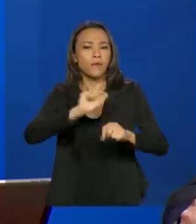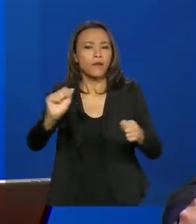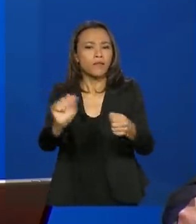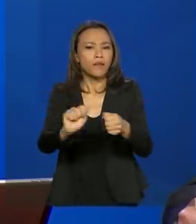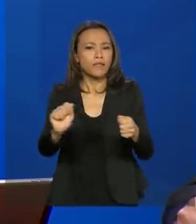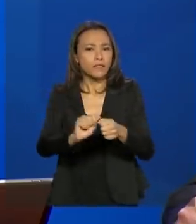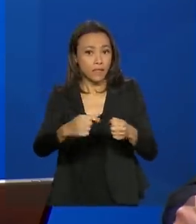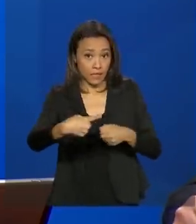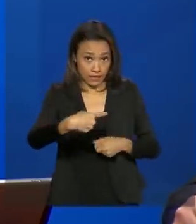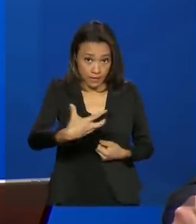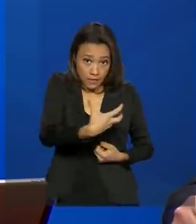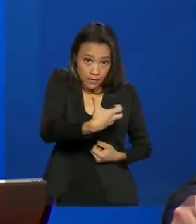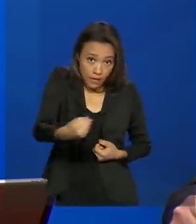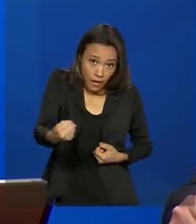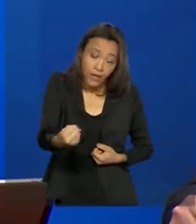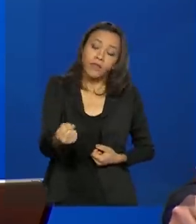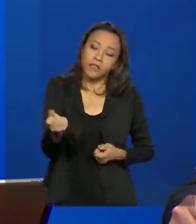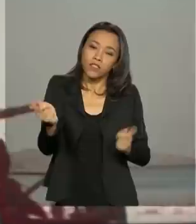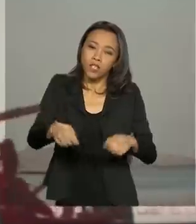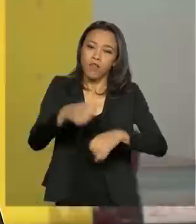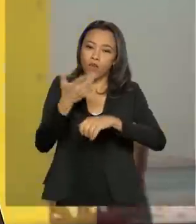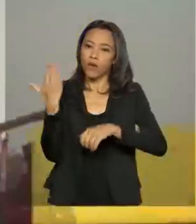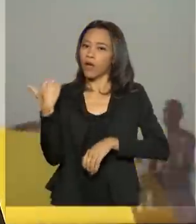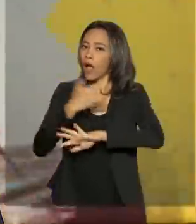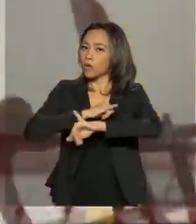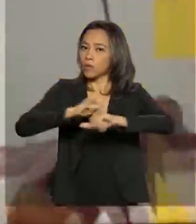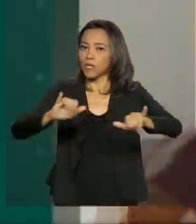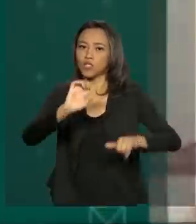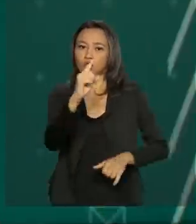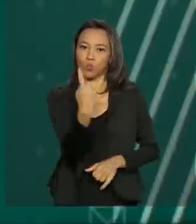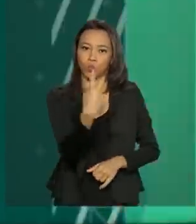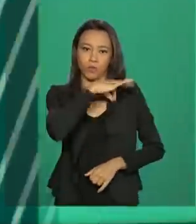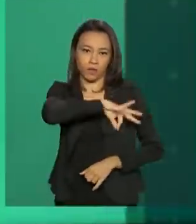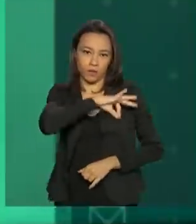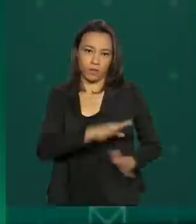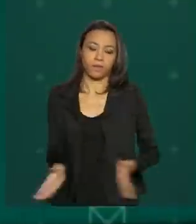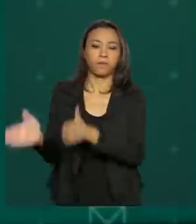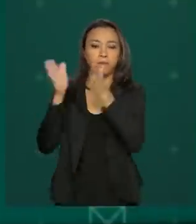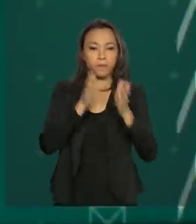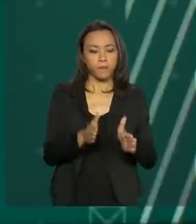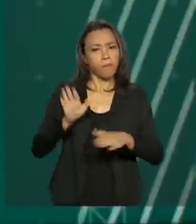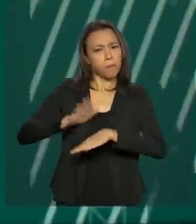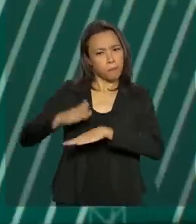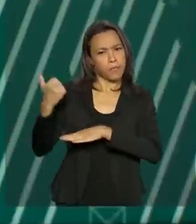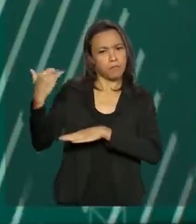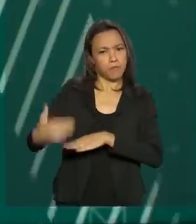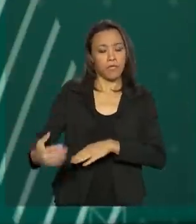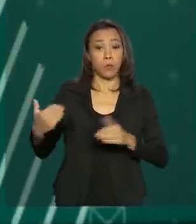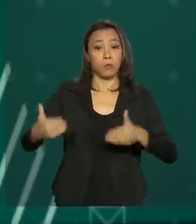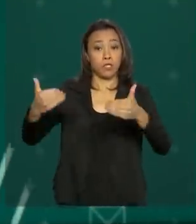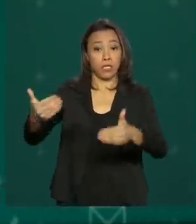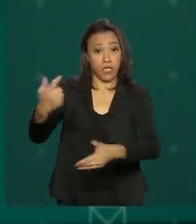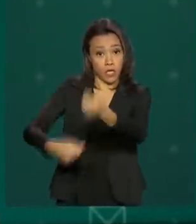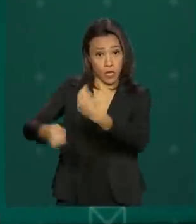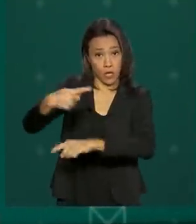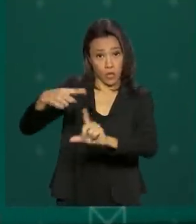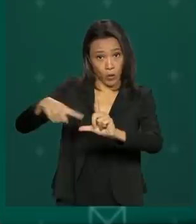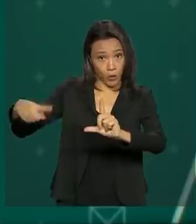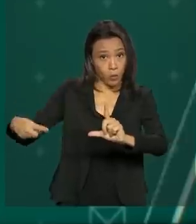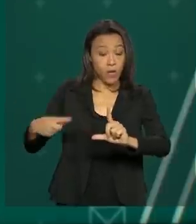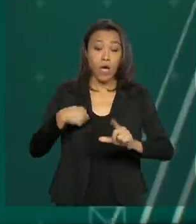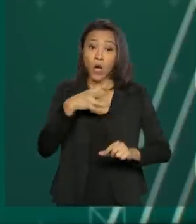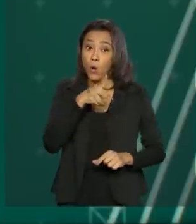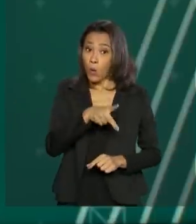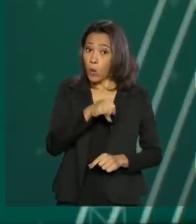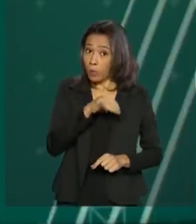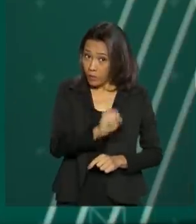esses aqui no valor anunciado de um salário mínimo de acordo com o ministério da economia o dinheiro do fundo pis pasep que